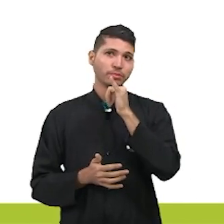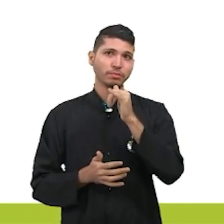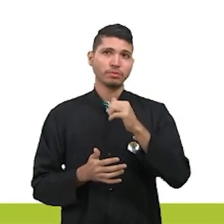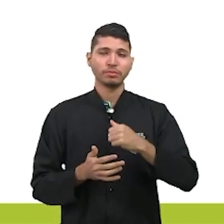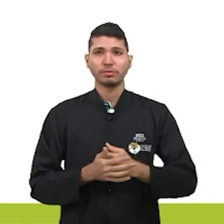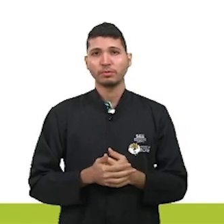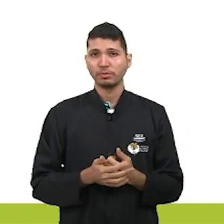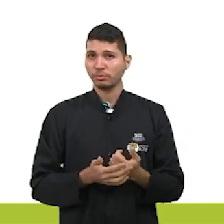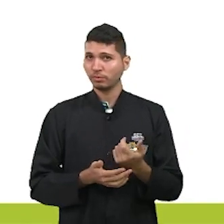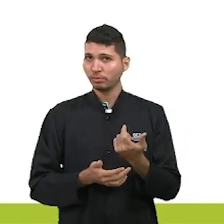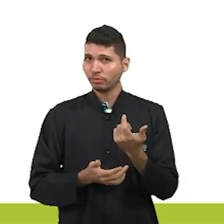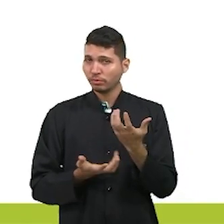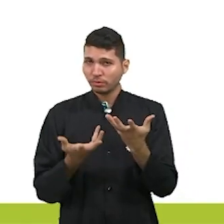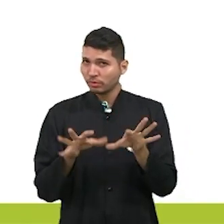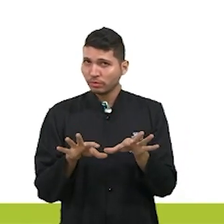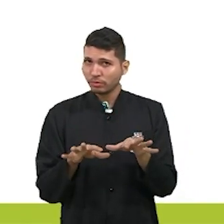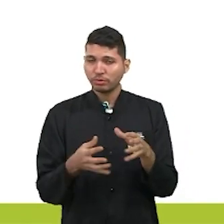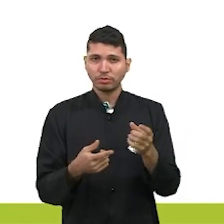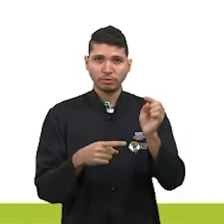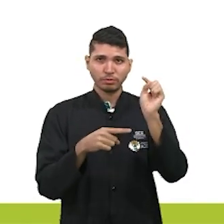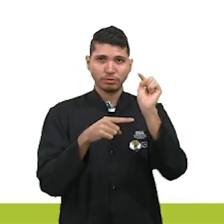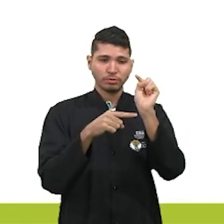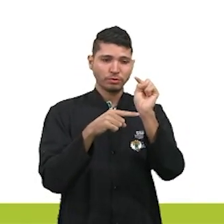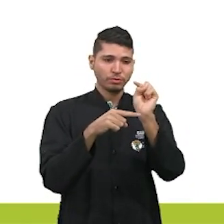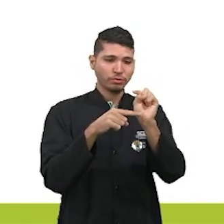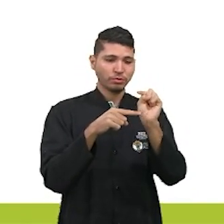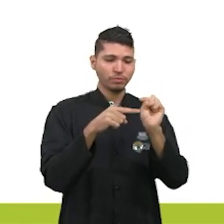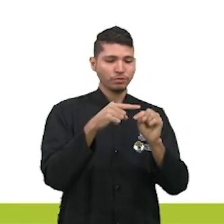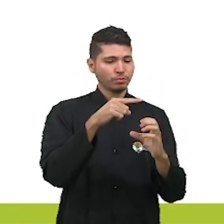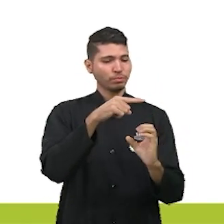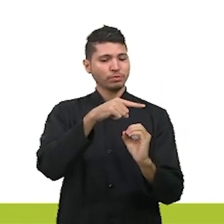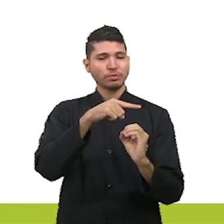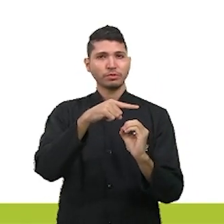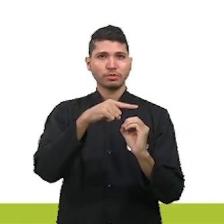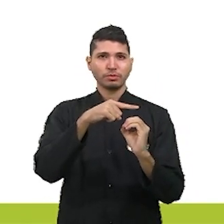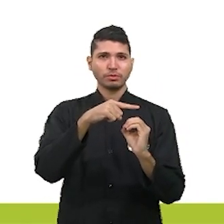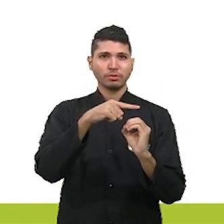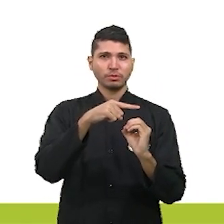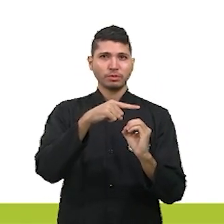Não queremos dividir por zero. Então, 0 fatorial será igual a 1.